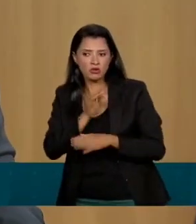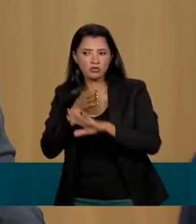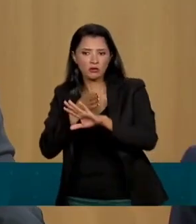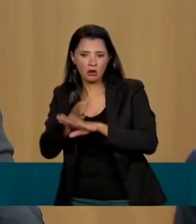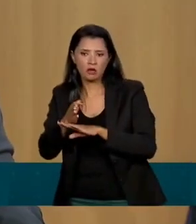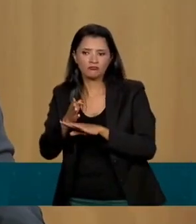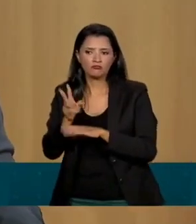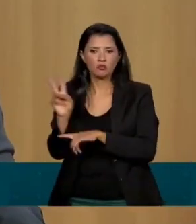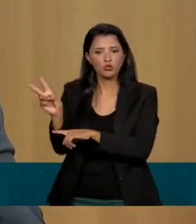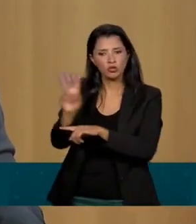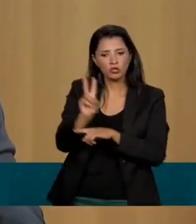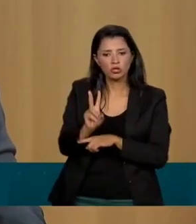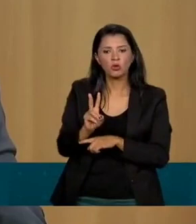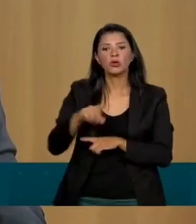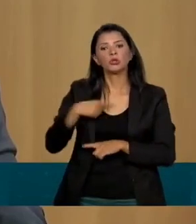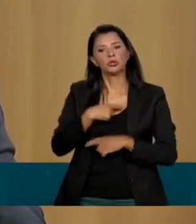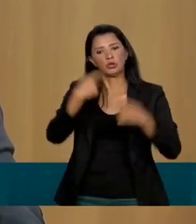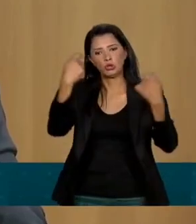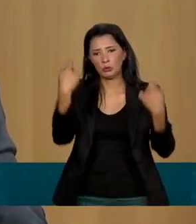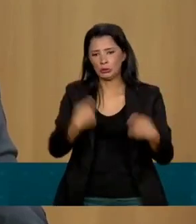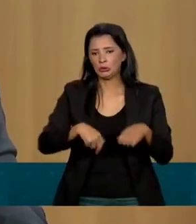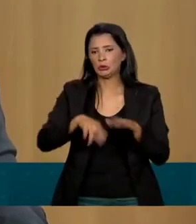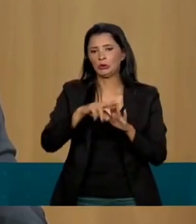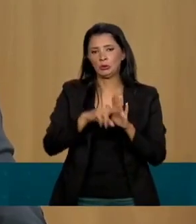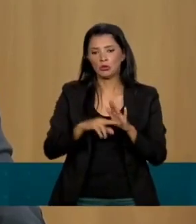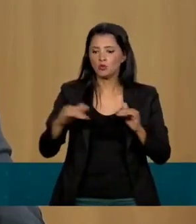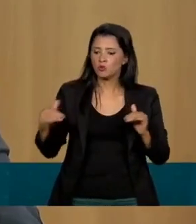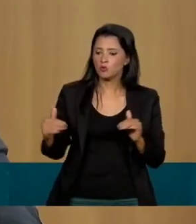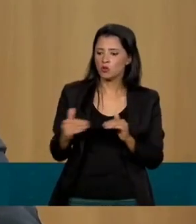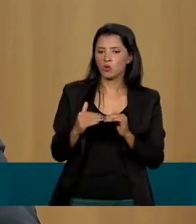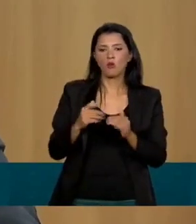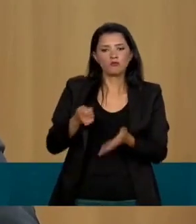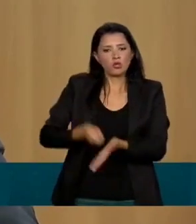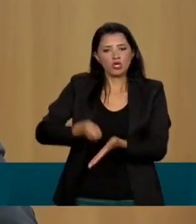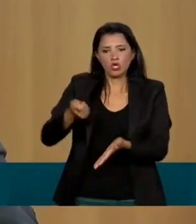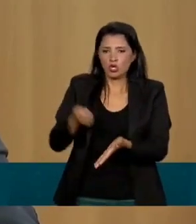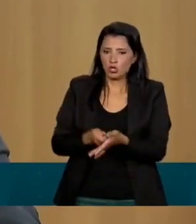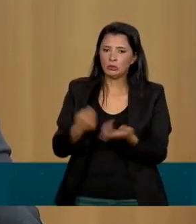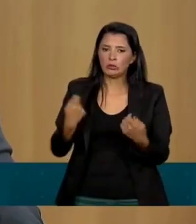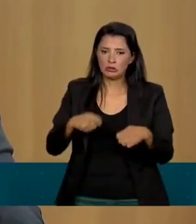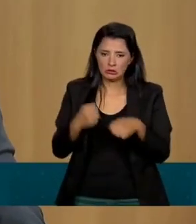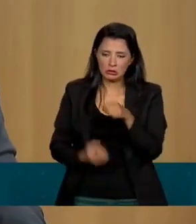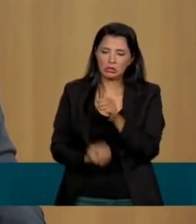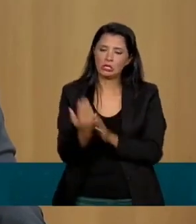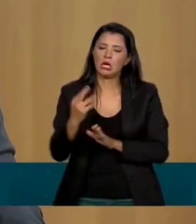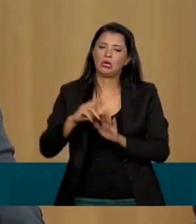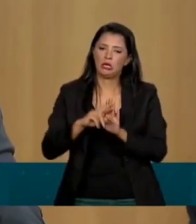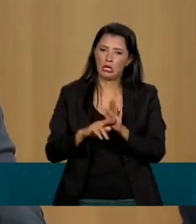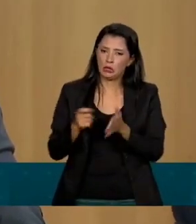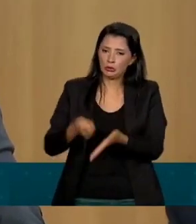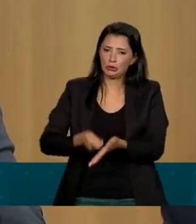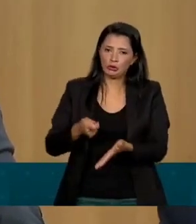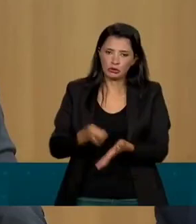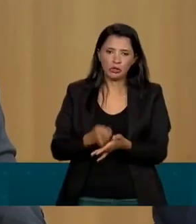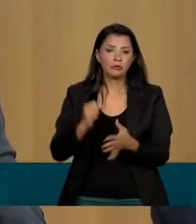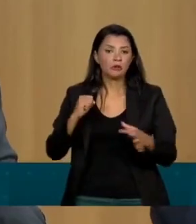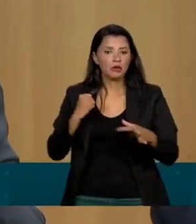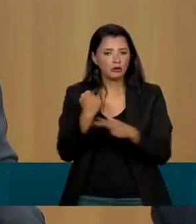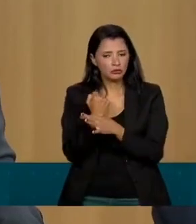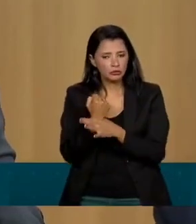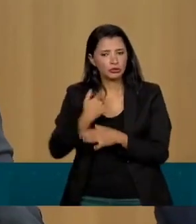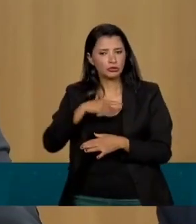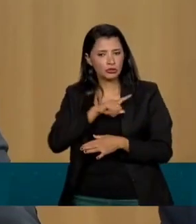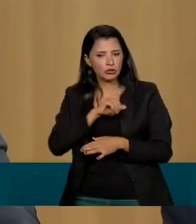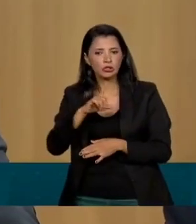que nós precisamos de uma normatividade proporcionalmente mais rígida, a fim de garantir que nós tenhamos